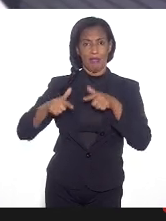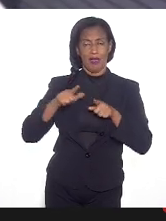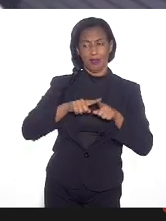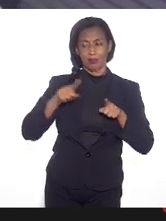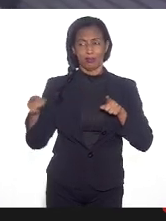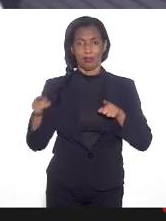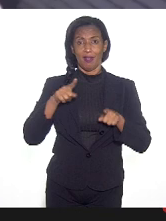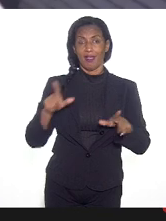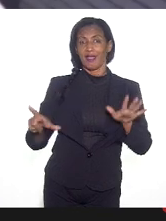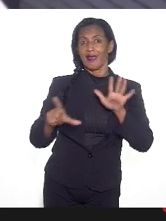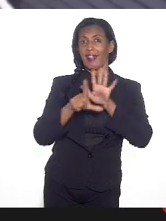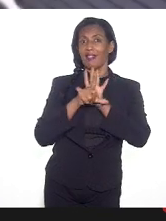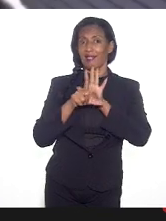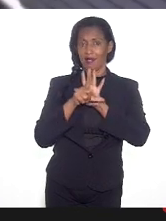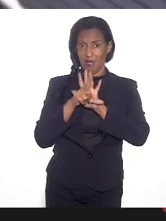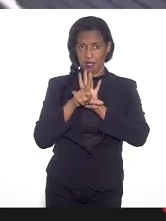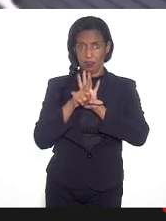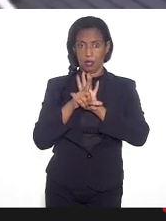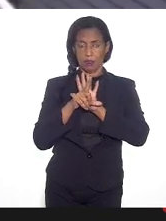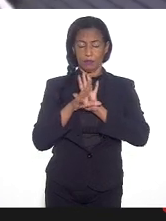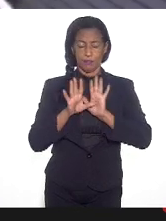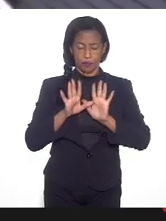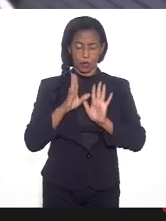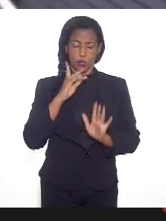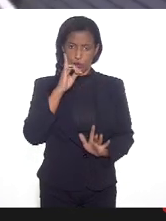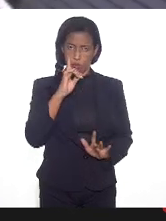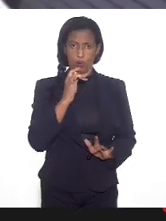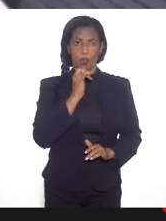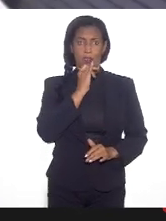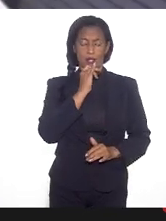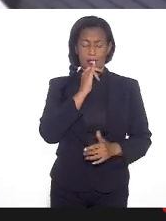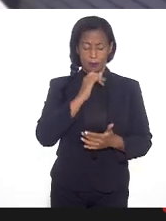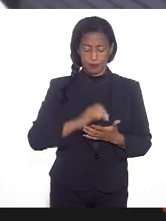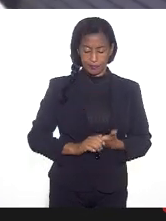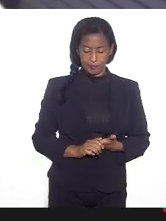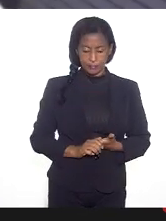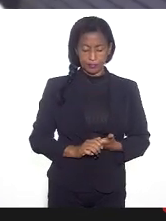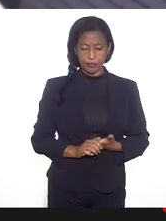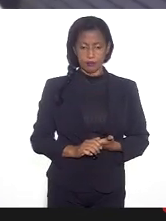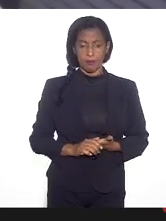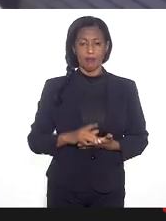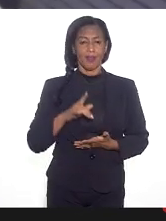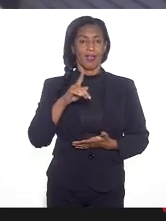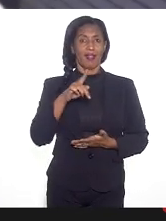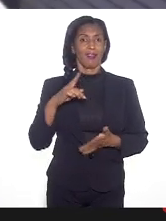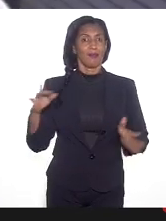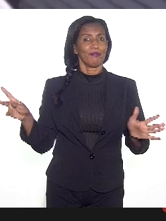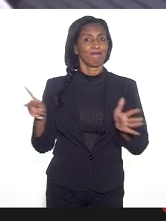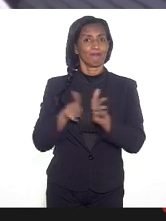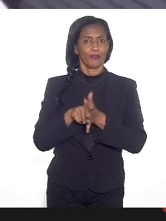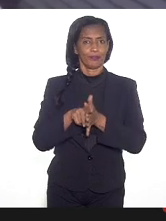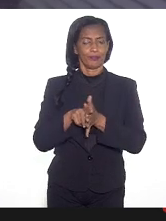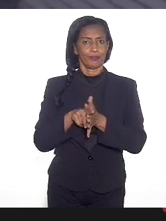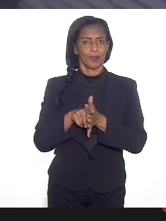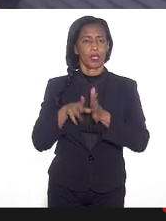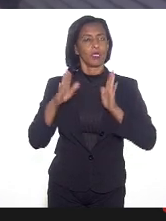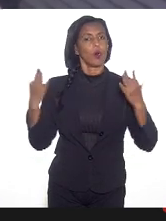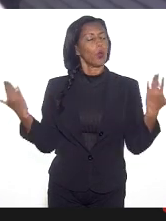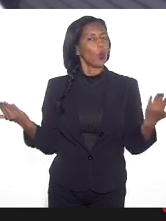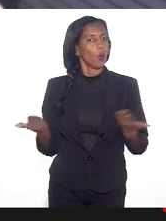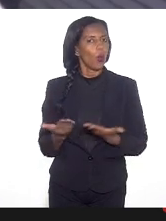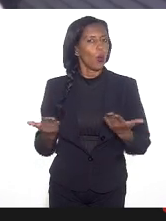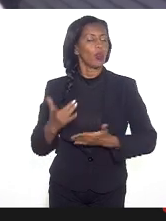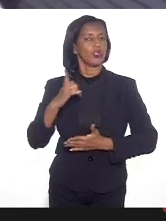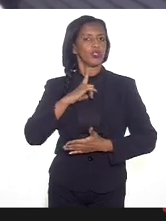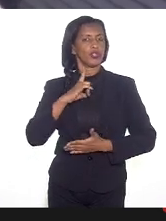prevê os temporários, vou só dar um exemplo, ela é muito específica. Né? Então, a gente hoje, por exemplo, tem